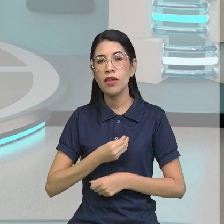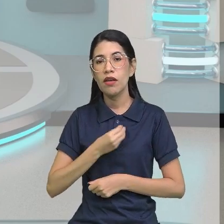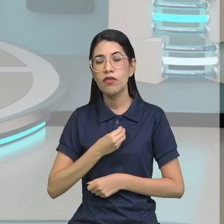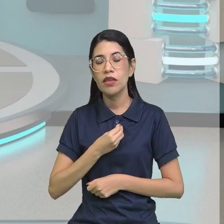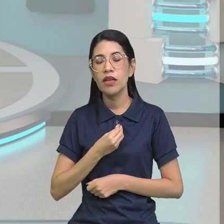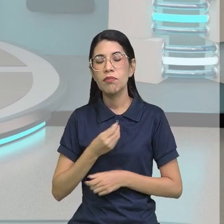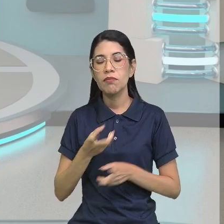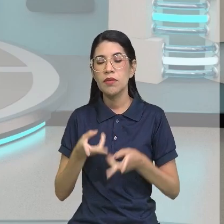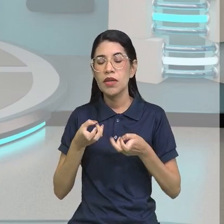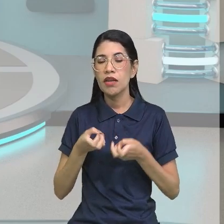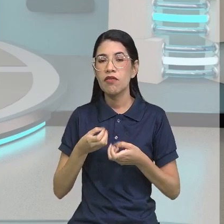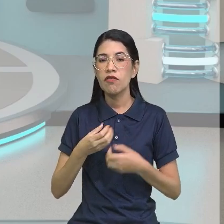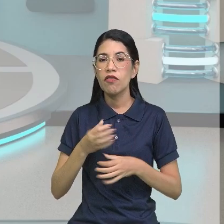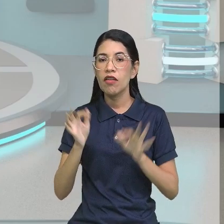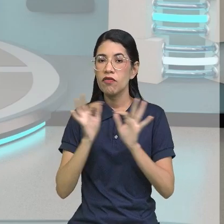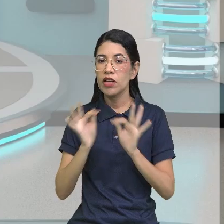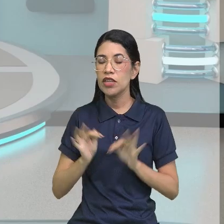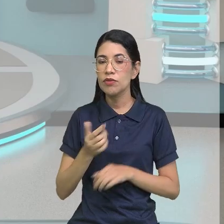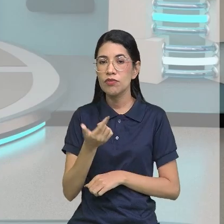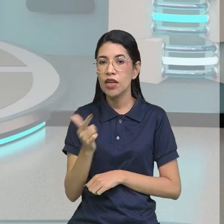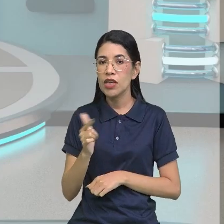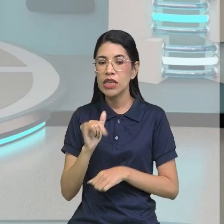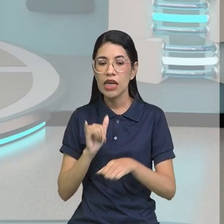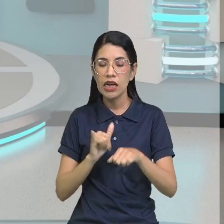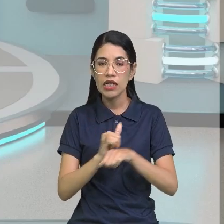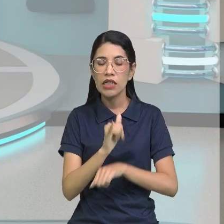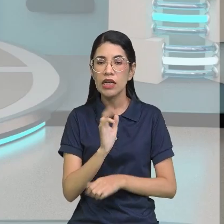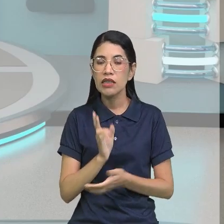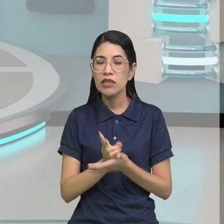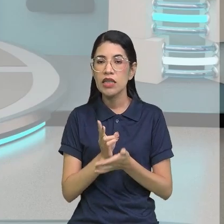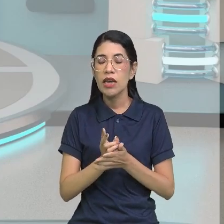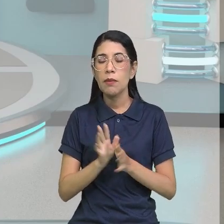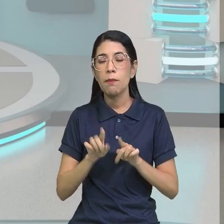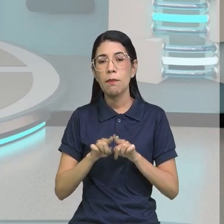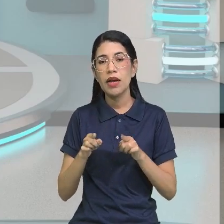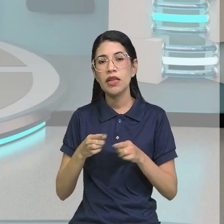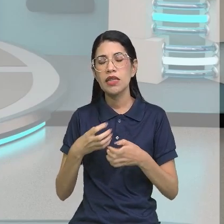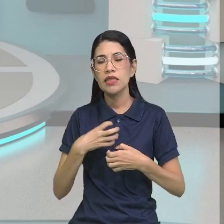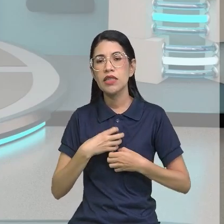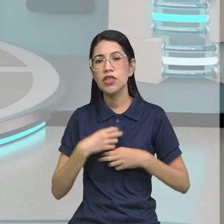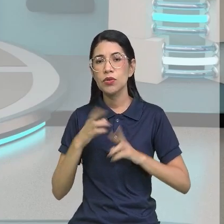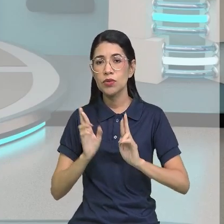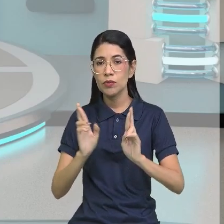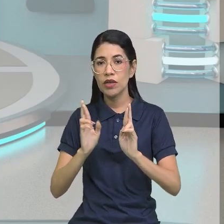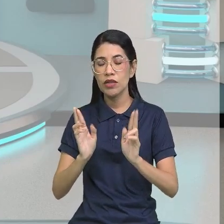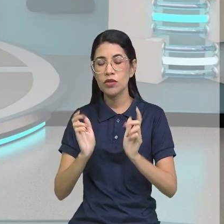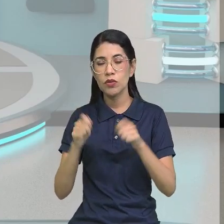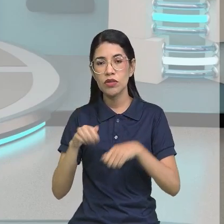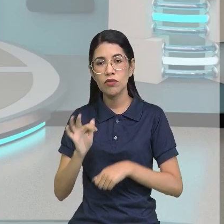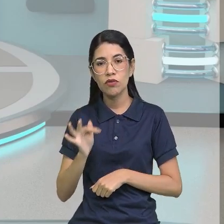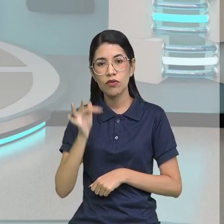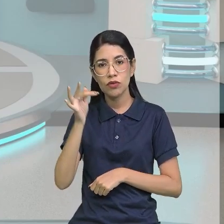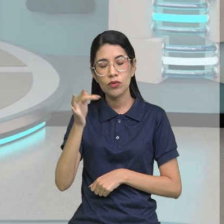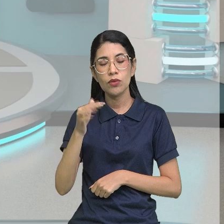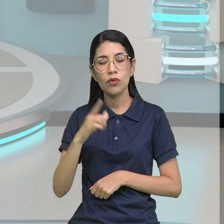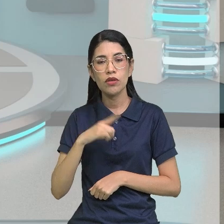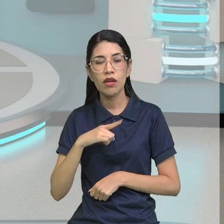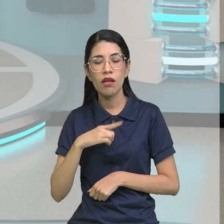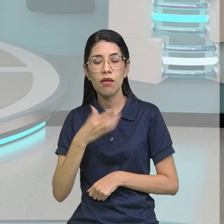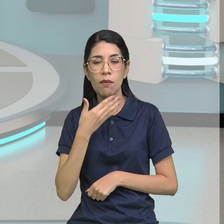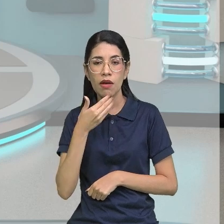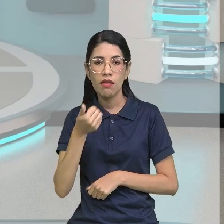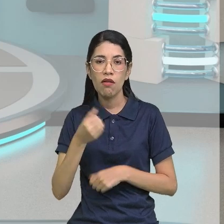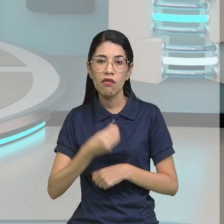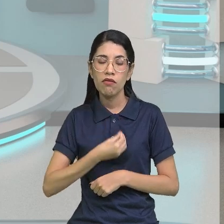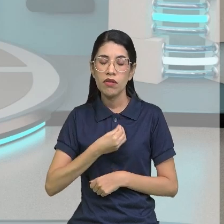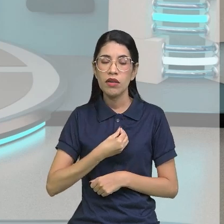era feliz, percebeu que era explorada e teve um momento de esperança, de um futuro melhor. E percebam que